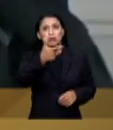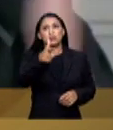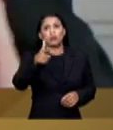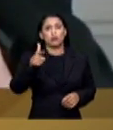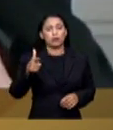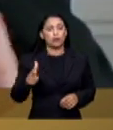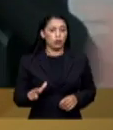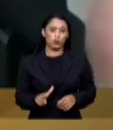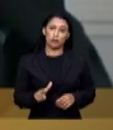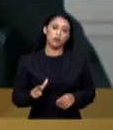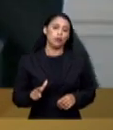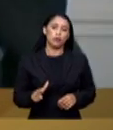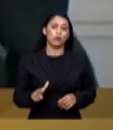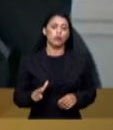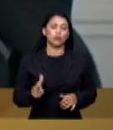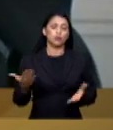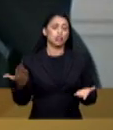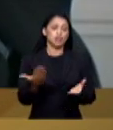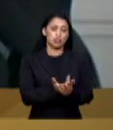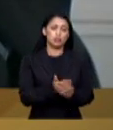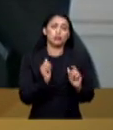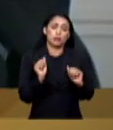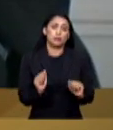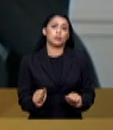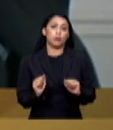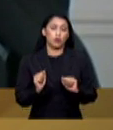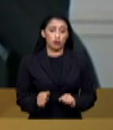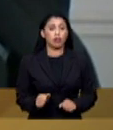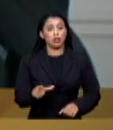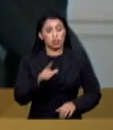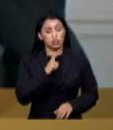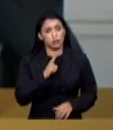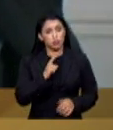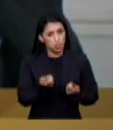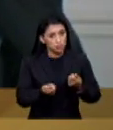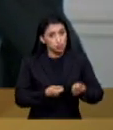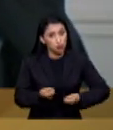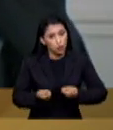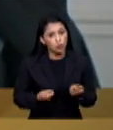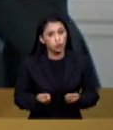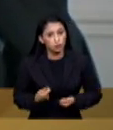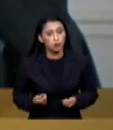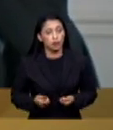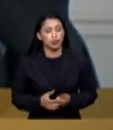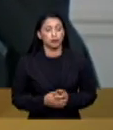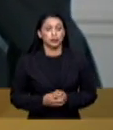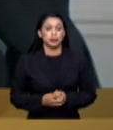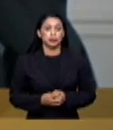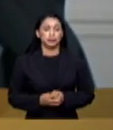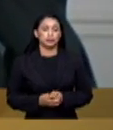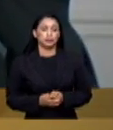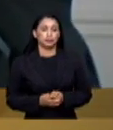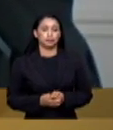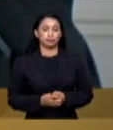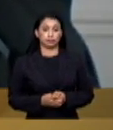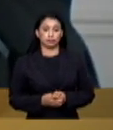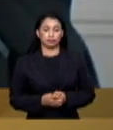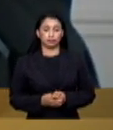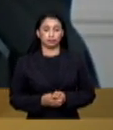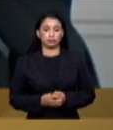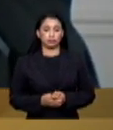há outras ações que possibilitam esse controle. Do